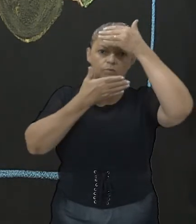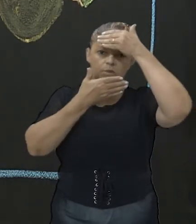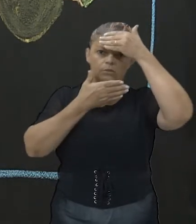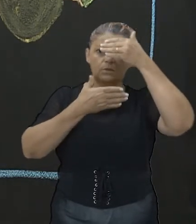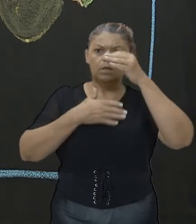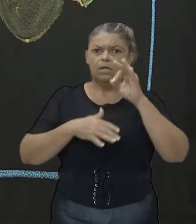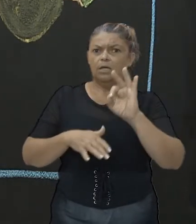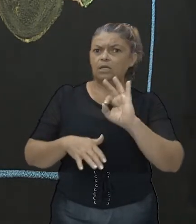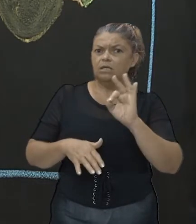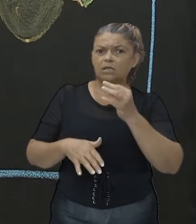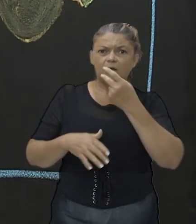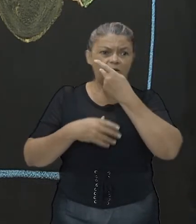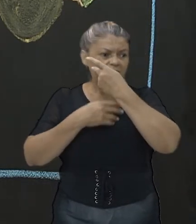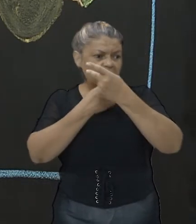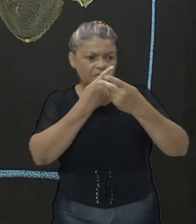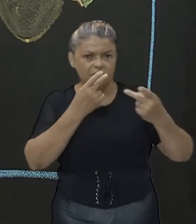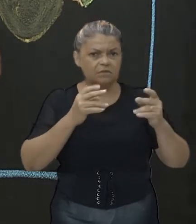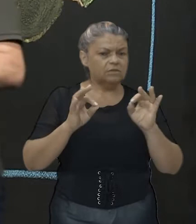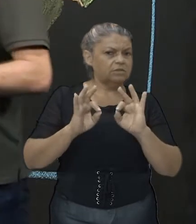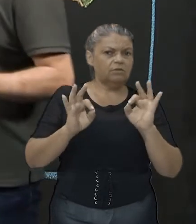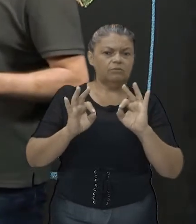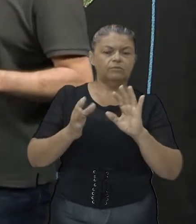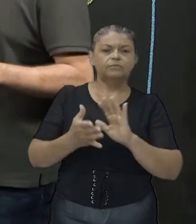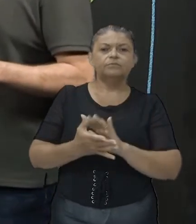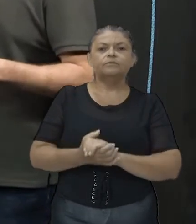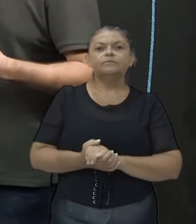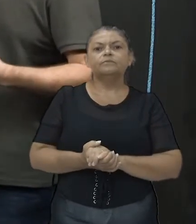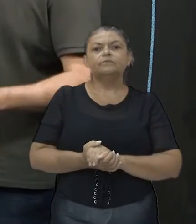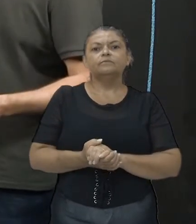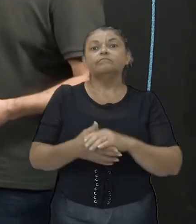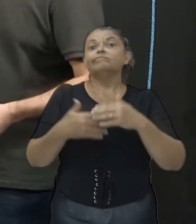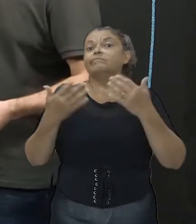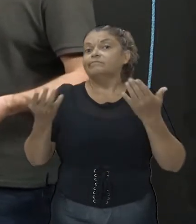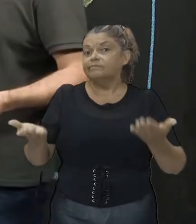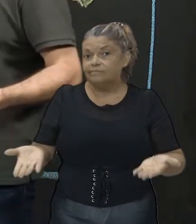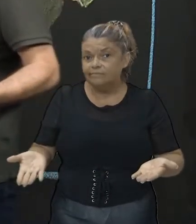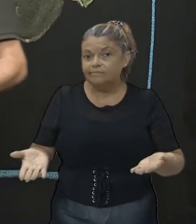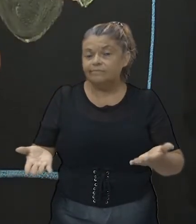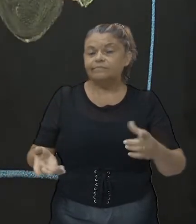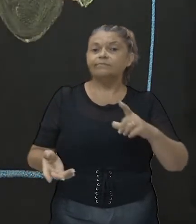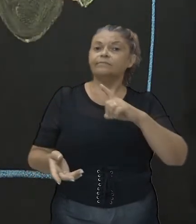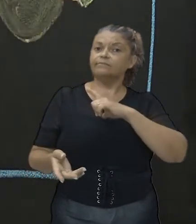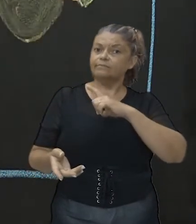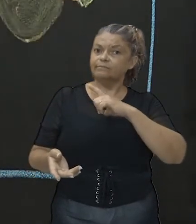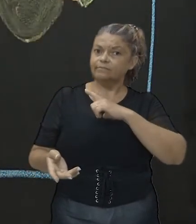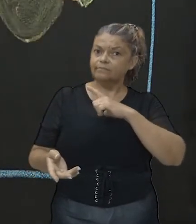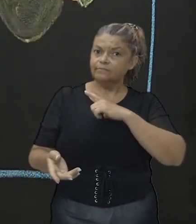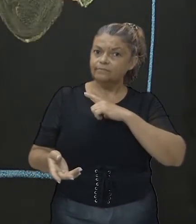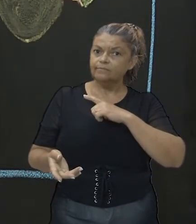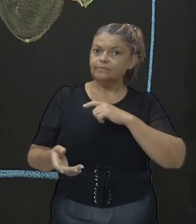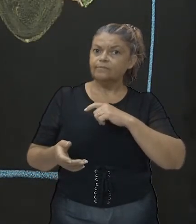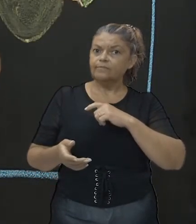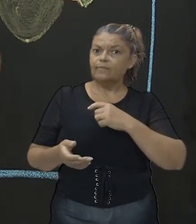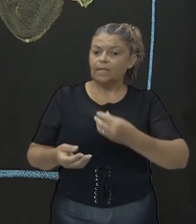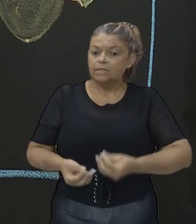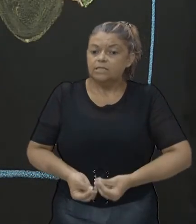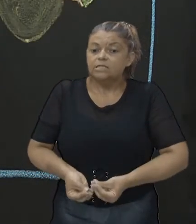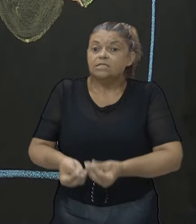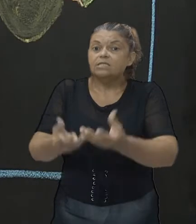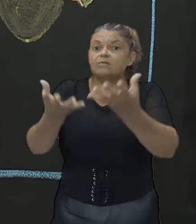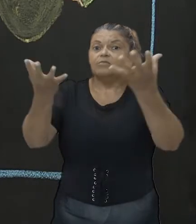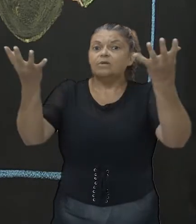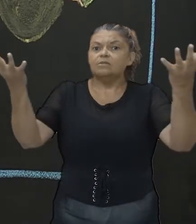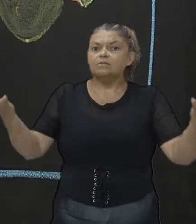hinduísta, como é a grande maioria dos indianos. Nessa situação, há também essa distribuição irregular